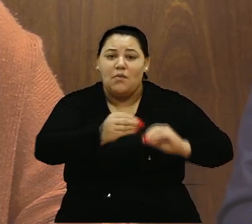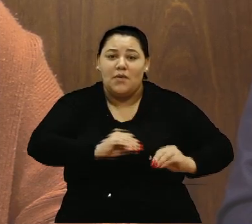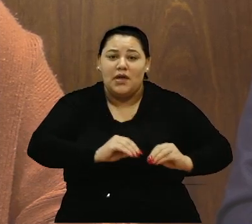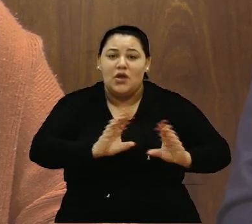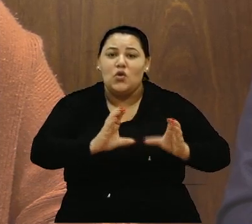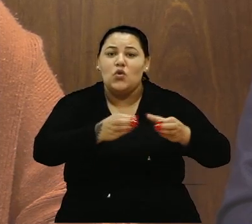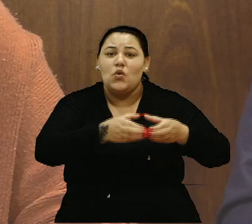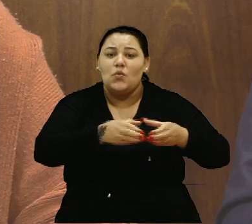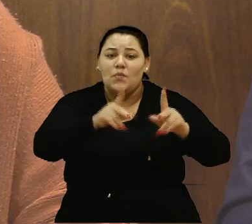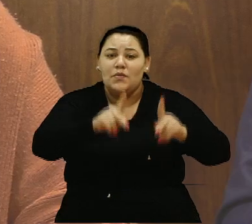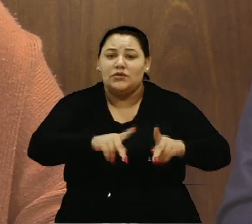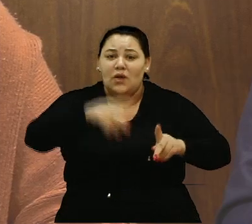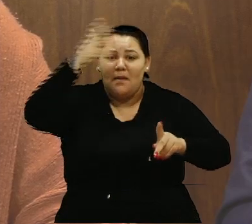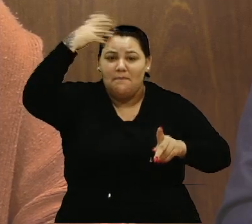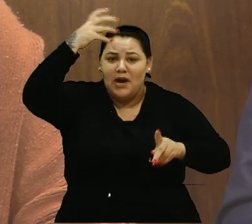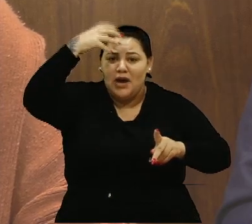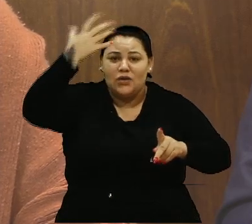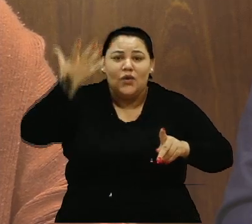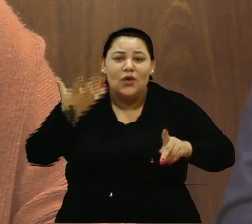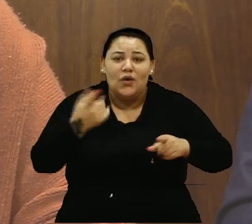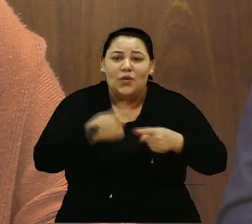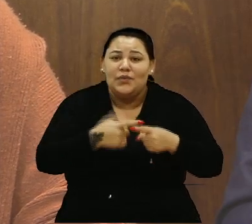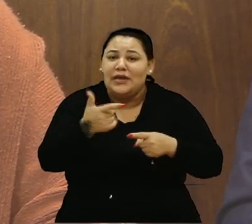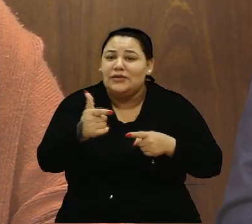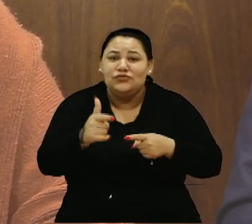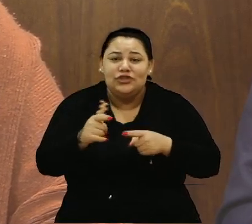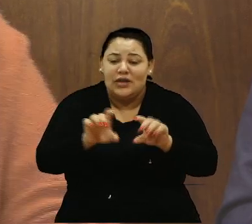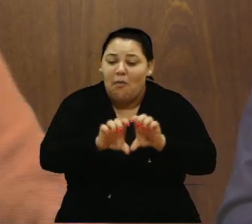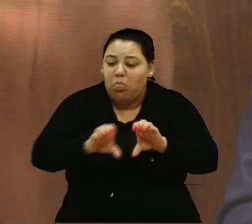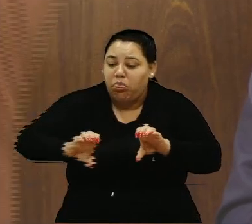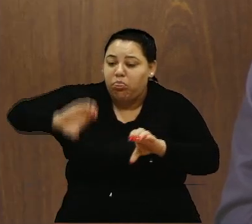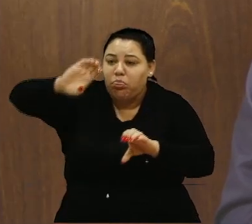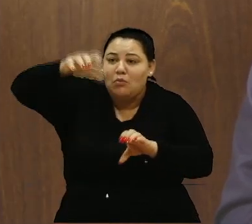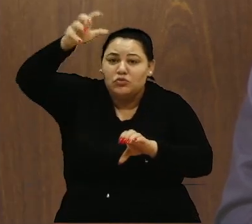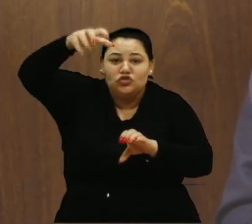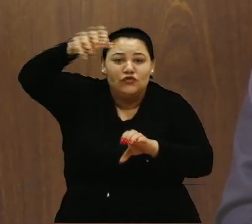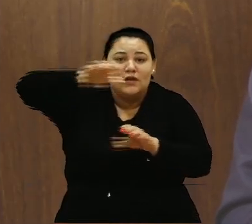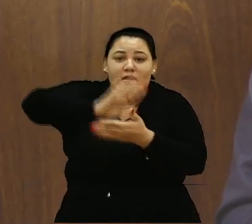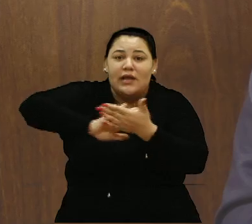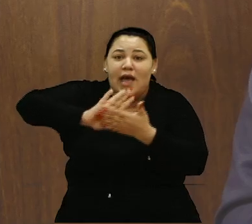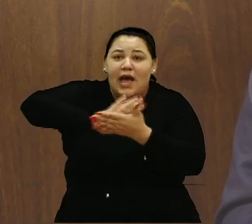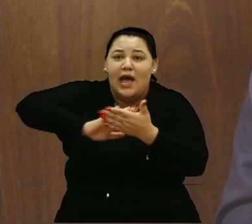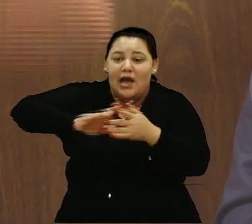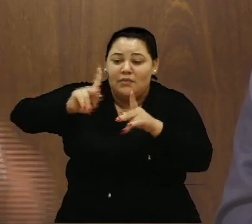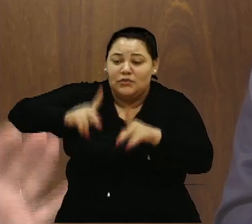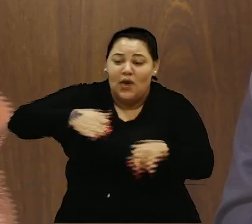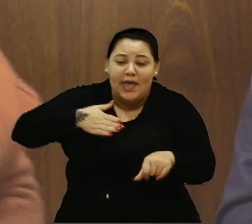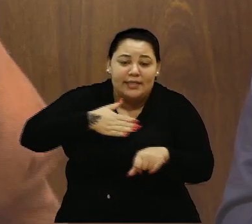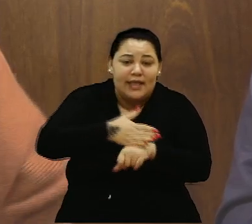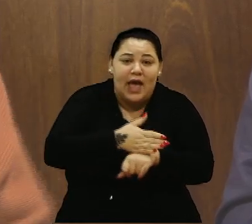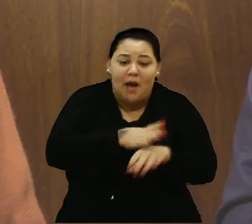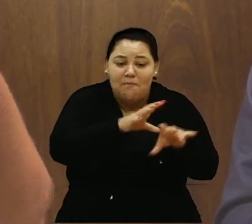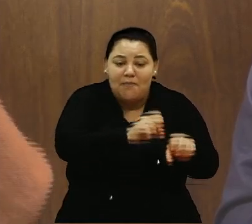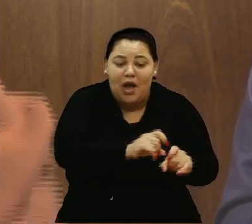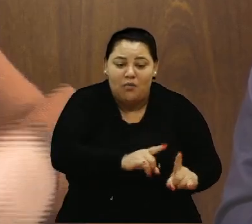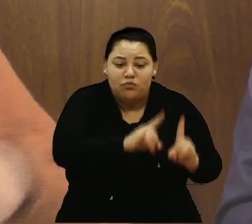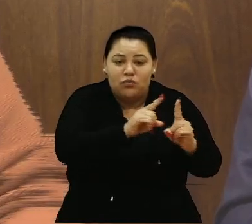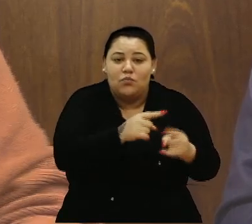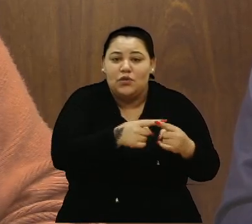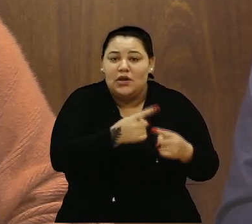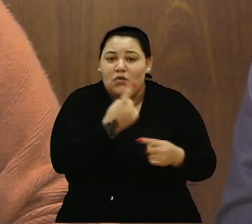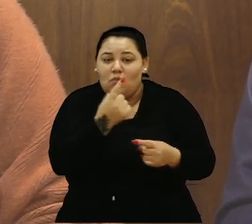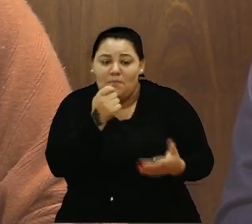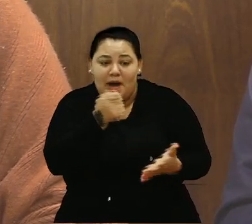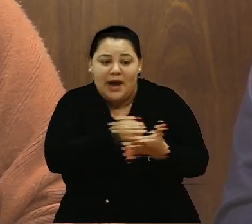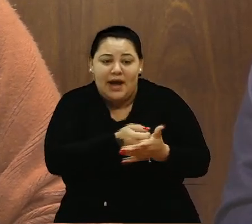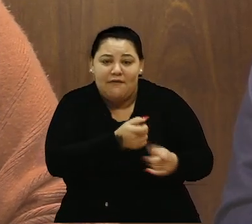banho, porque não tinha nem espera para chuveiro, nada. E as pessoas entraram para o apartamento desesperadas, porque ou pagavam aluguel